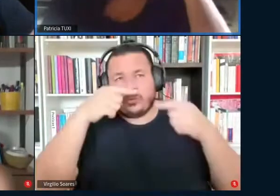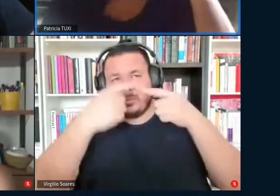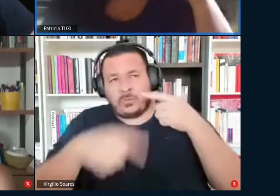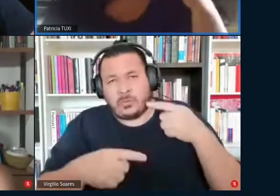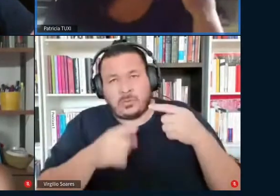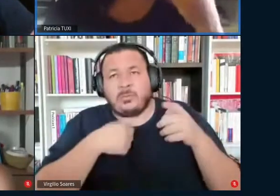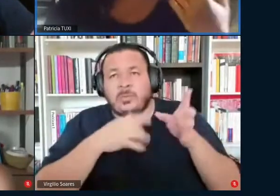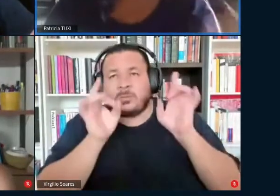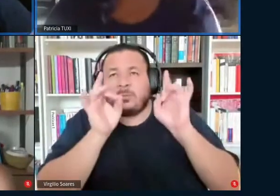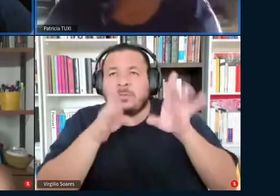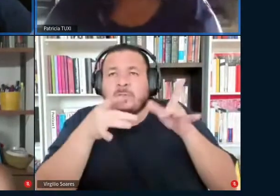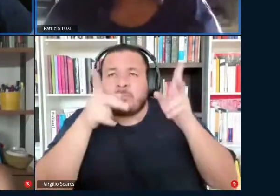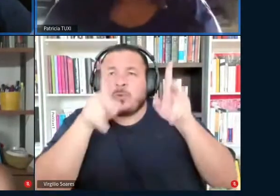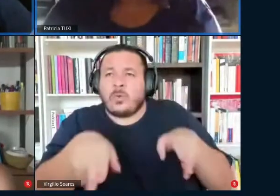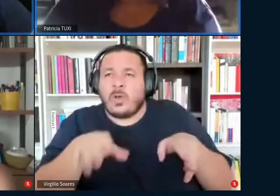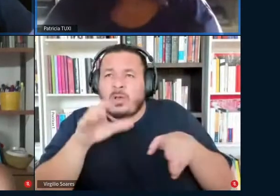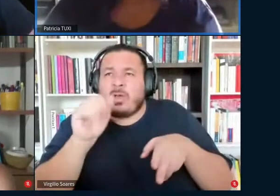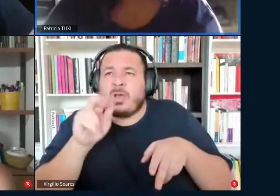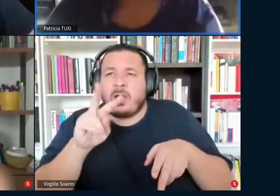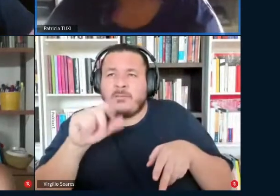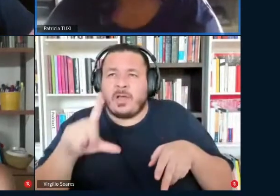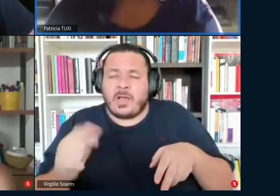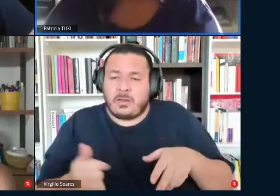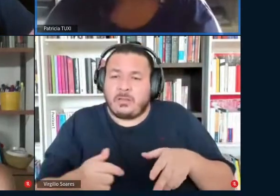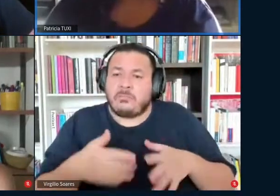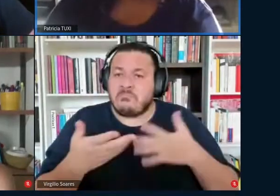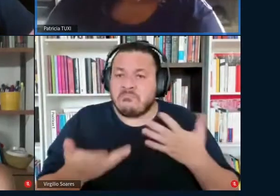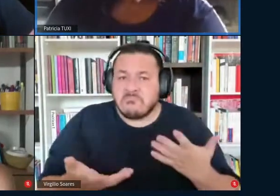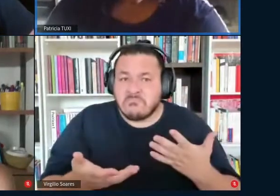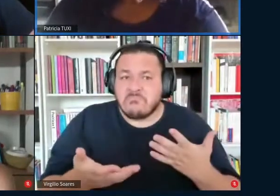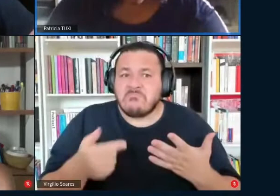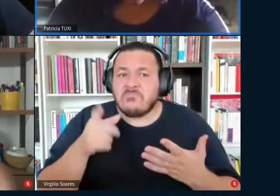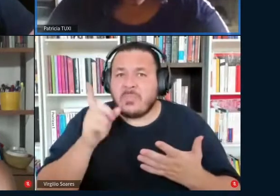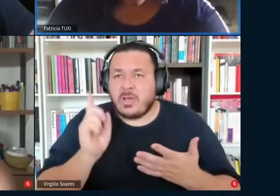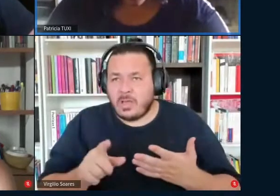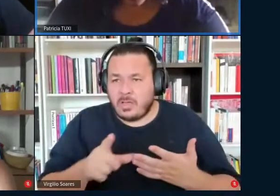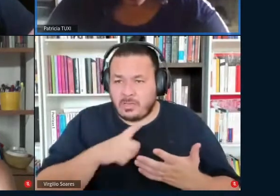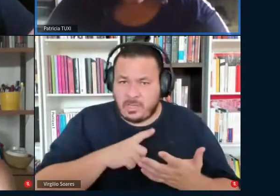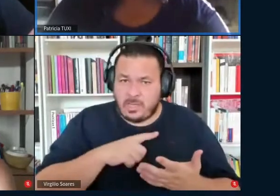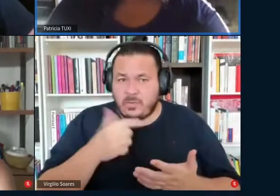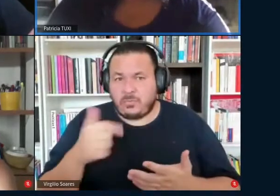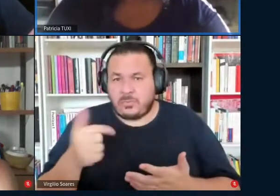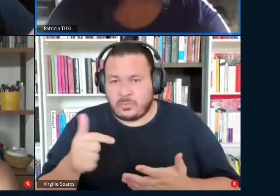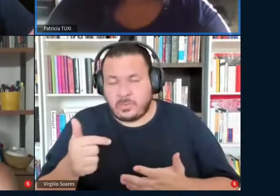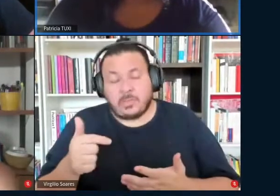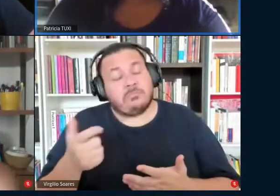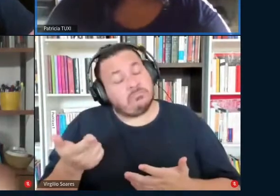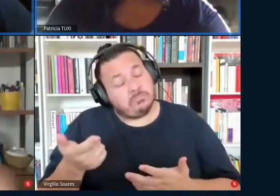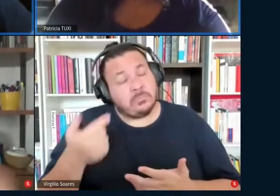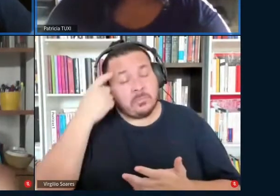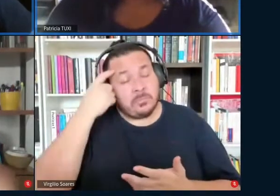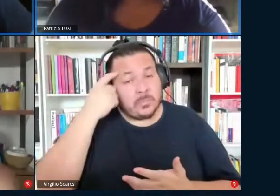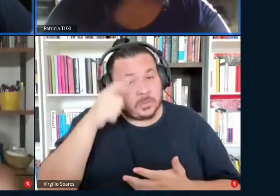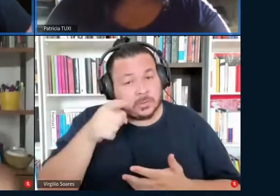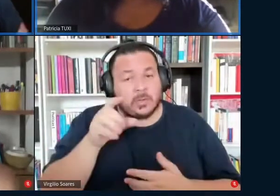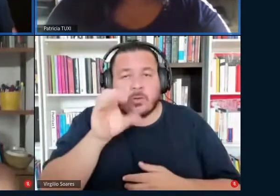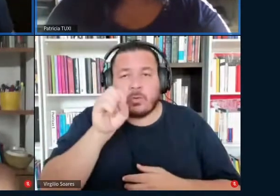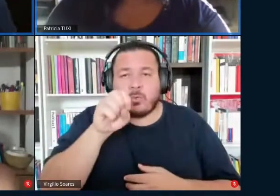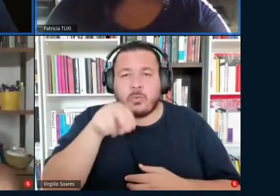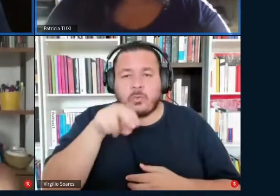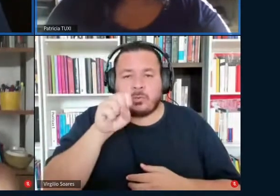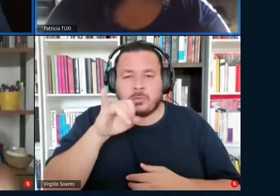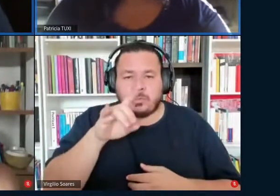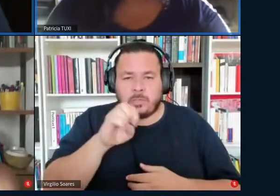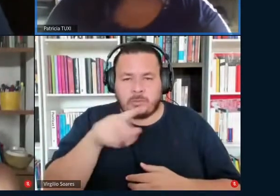cavalo, aí eu fiquei pensando, mas existe, não existe? Então, acho que vale a pena nas considerações falar alguma coisa